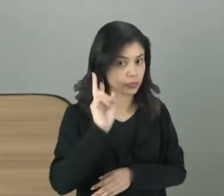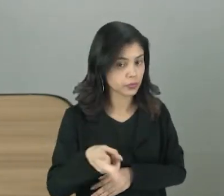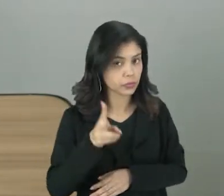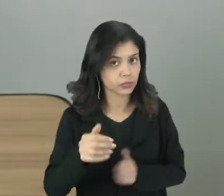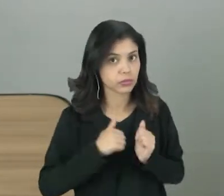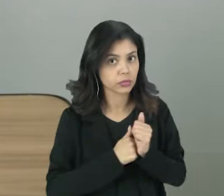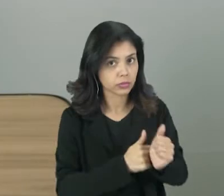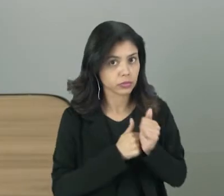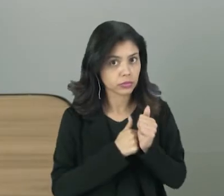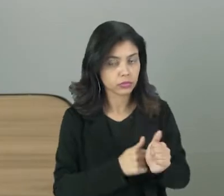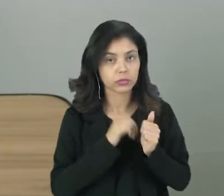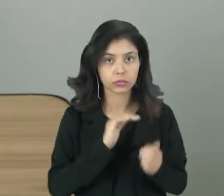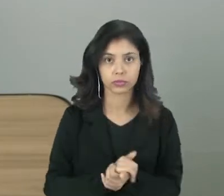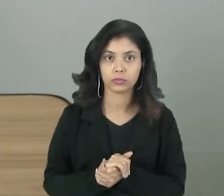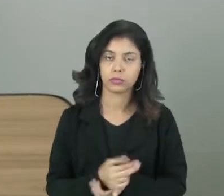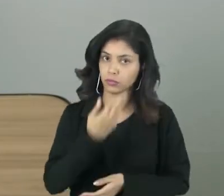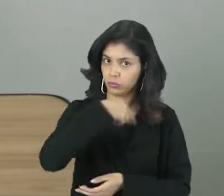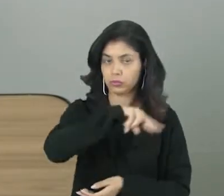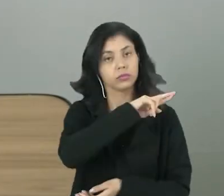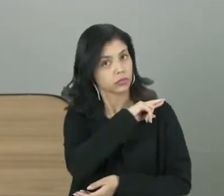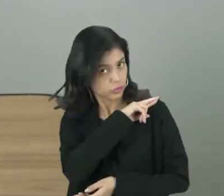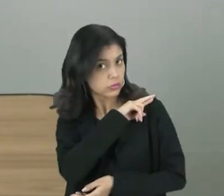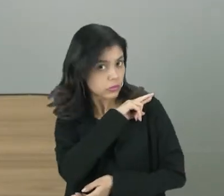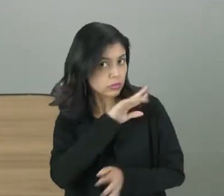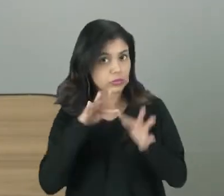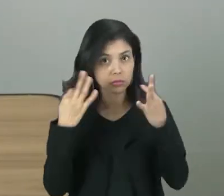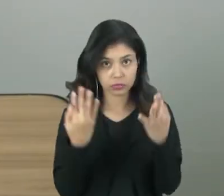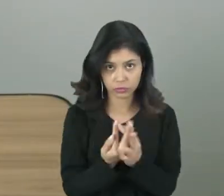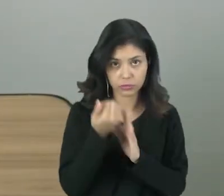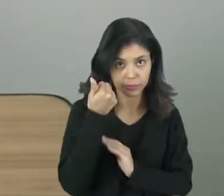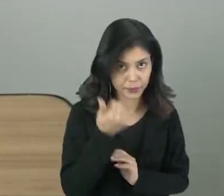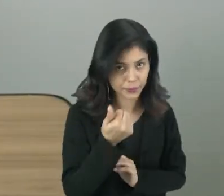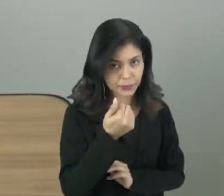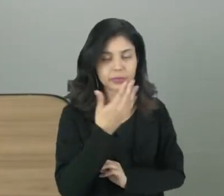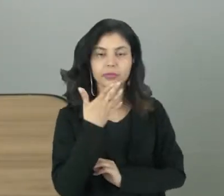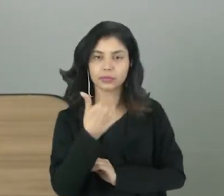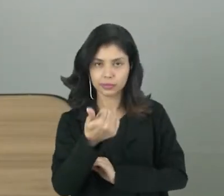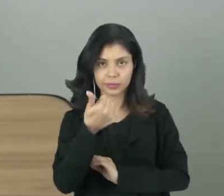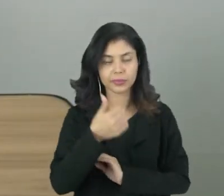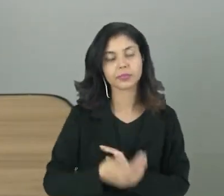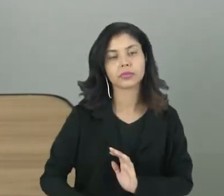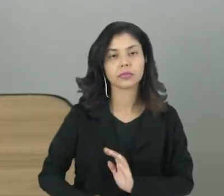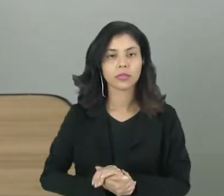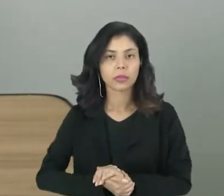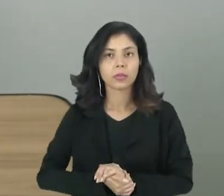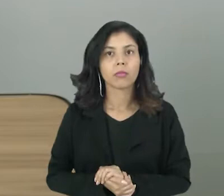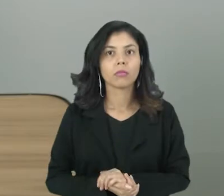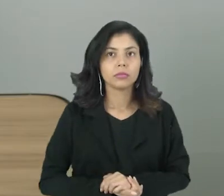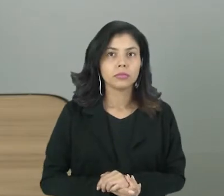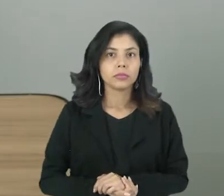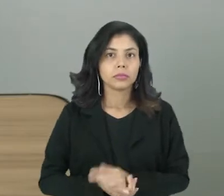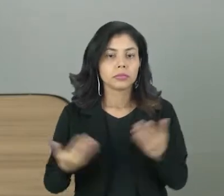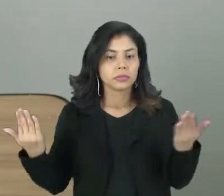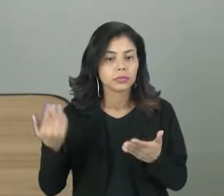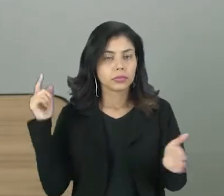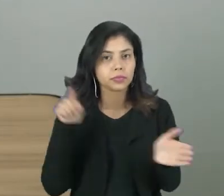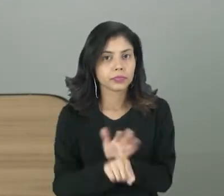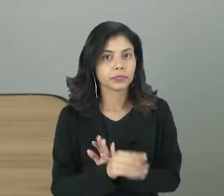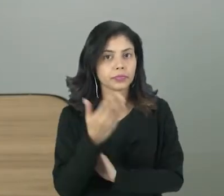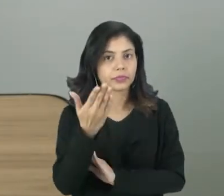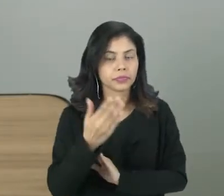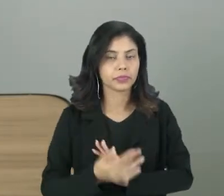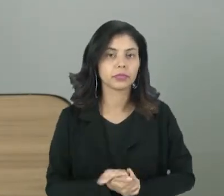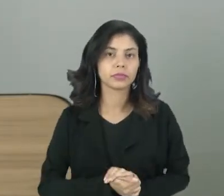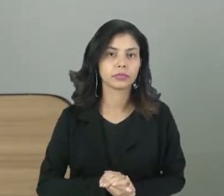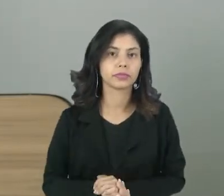sempre acompanhados de um responsável de um familiar tudo bem crianças e agora eu vou fazer uma perguntinha